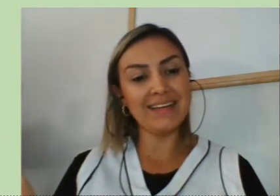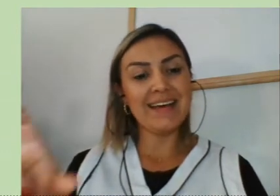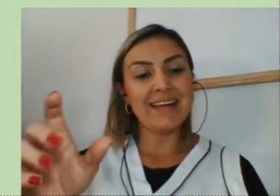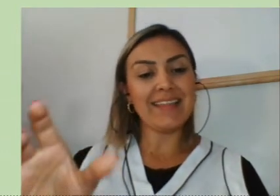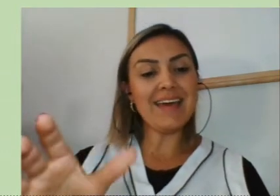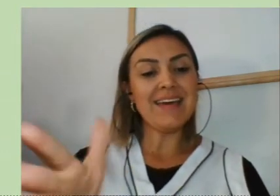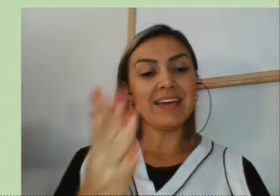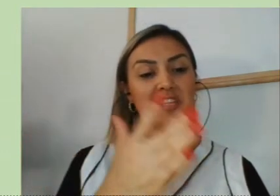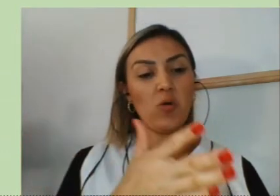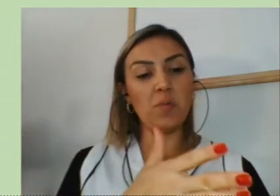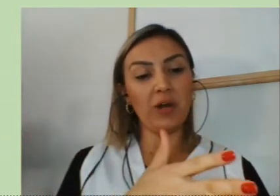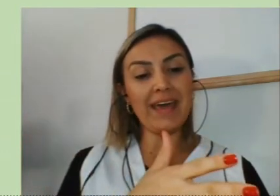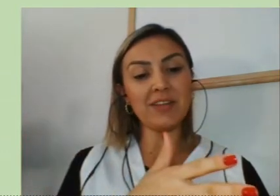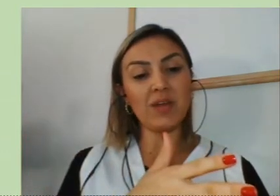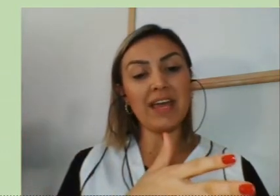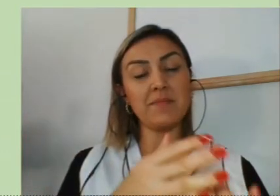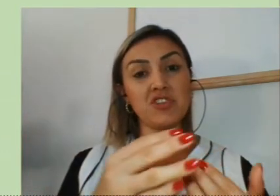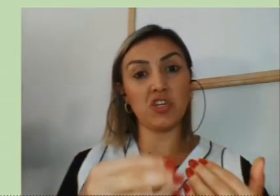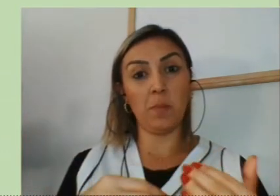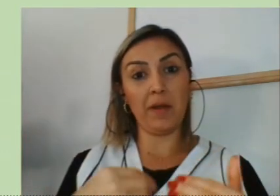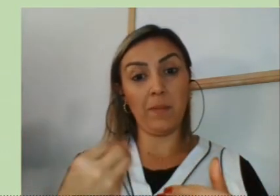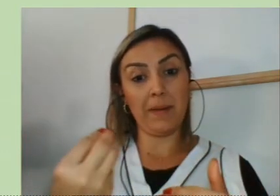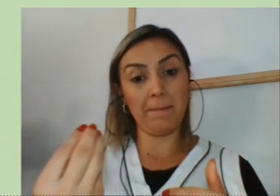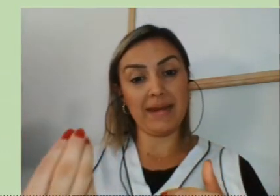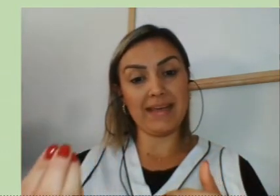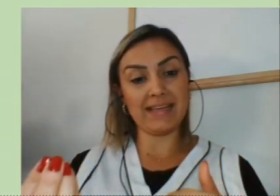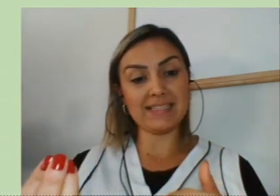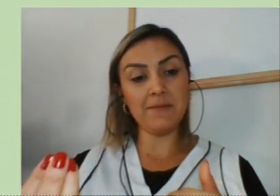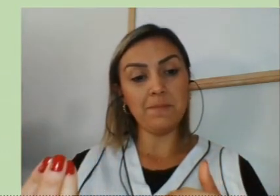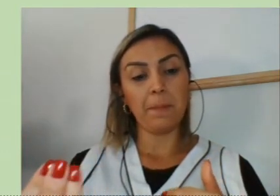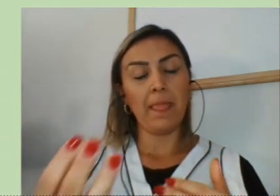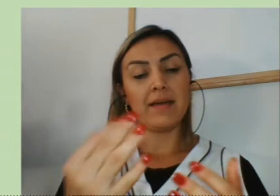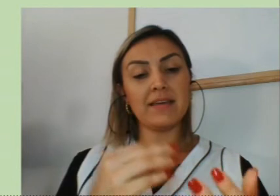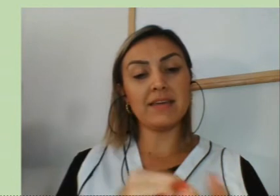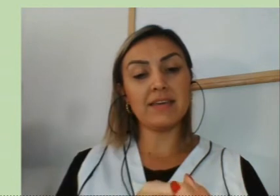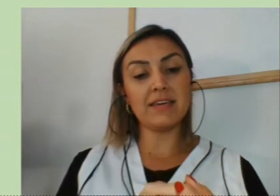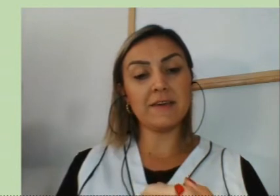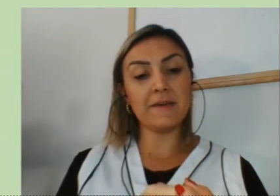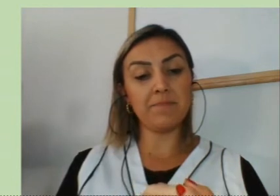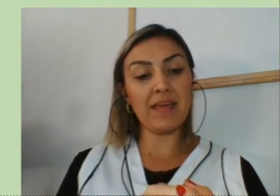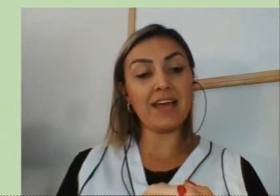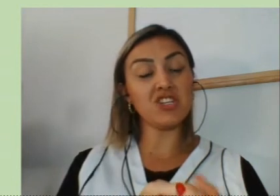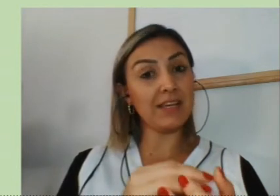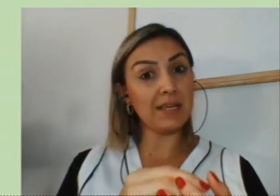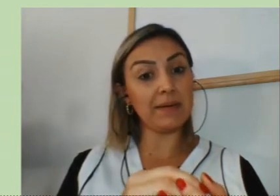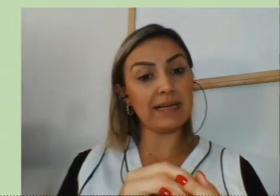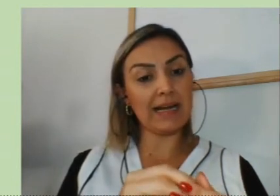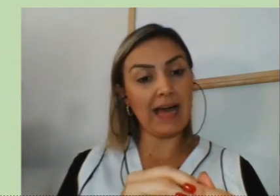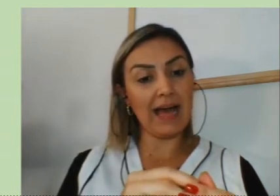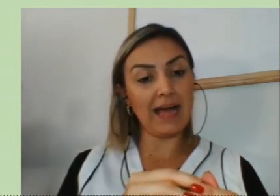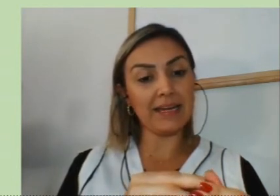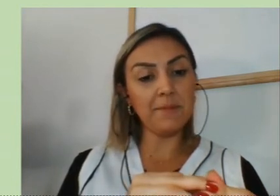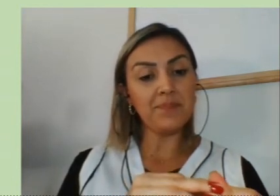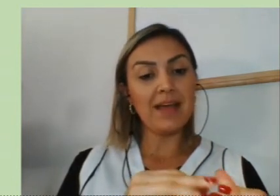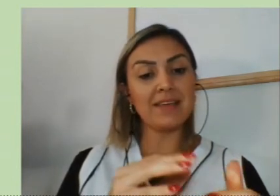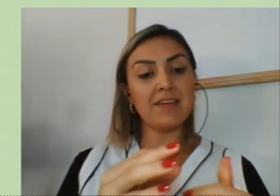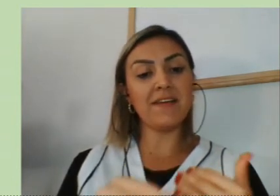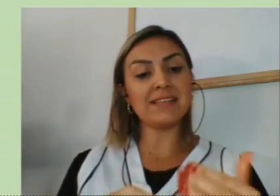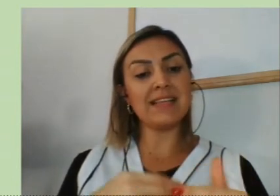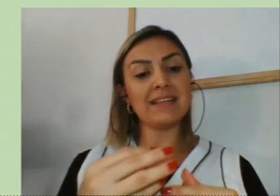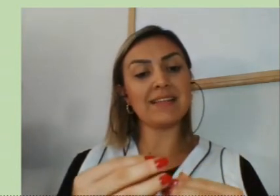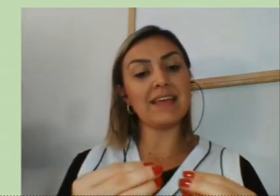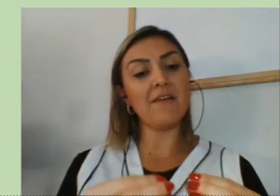paga, né? Então, o boleto ele é emitido por uma empresa e em agência bancária